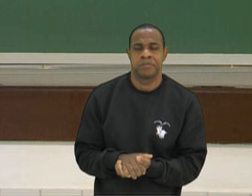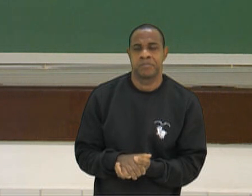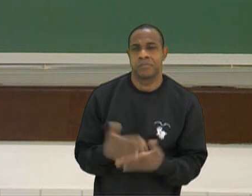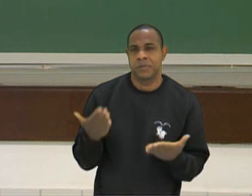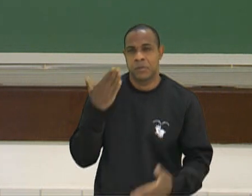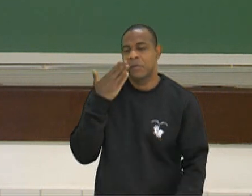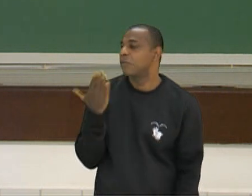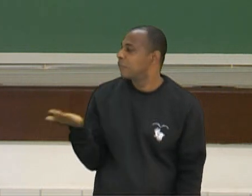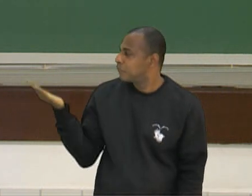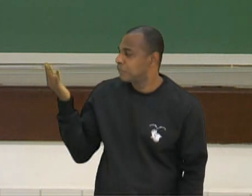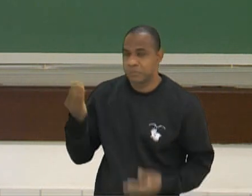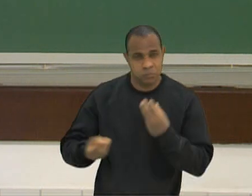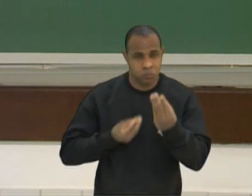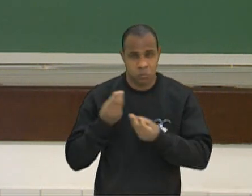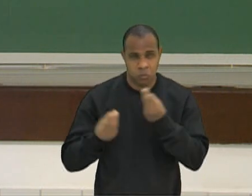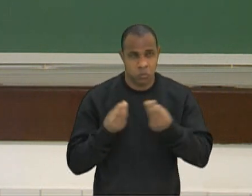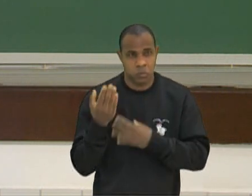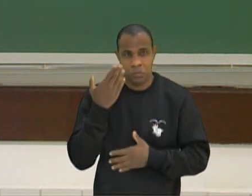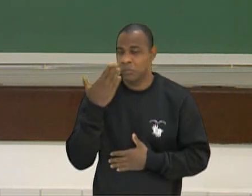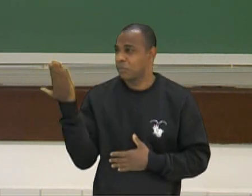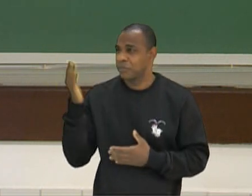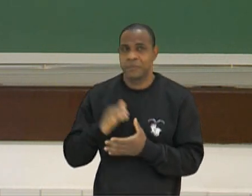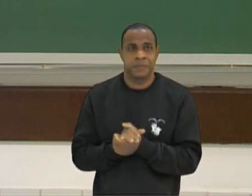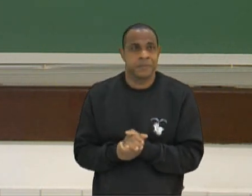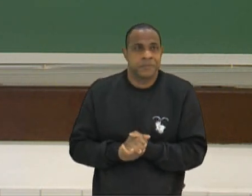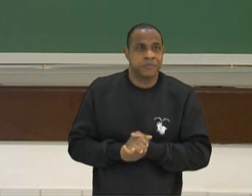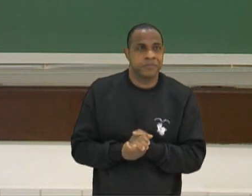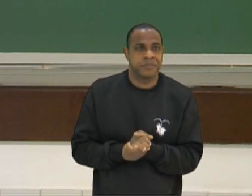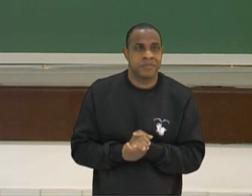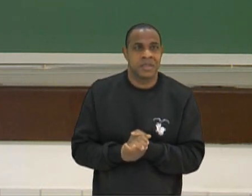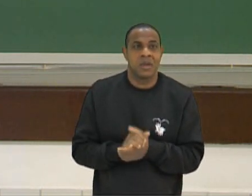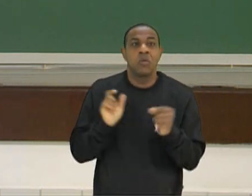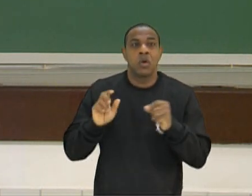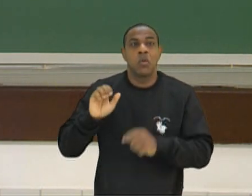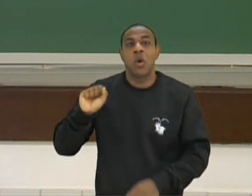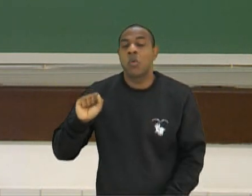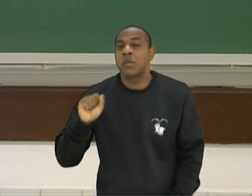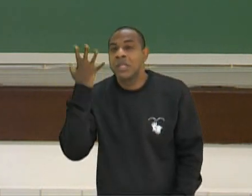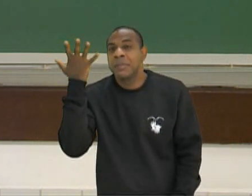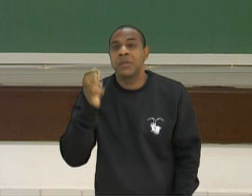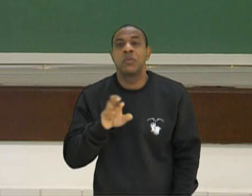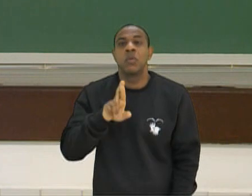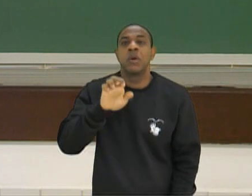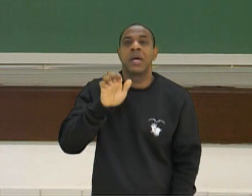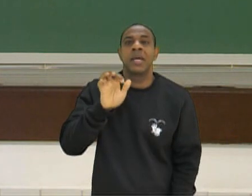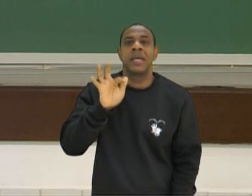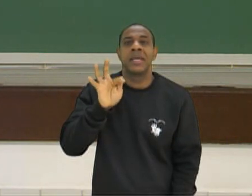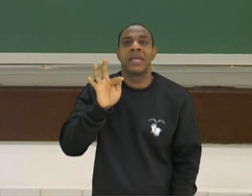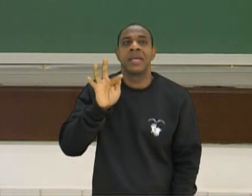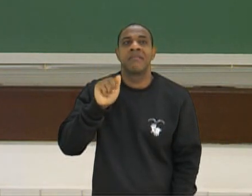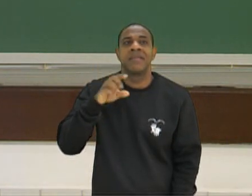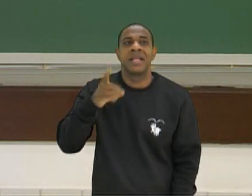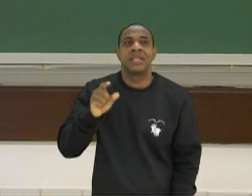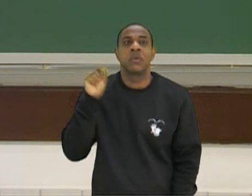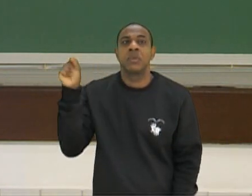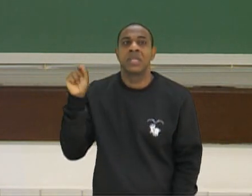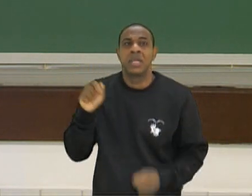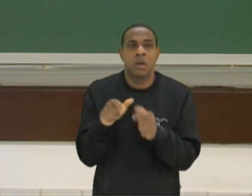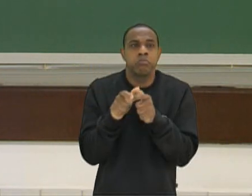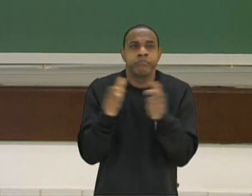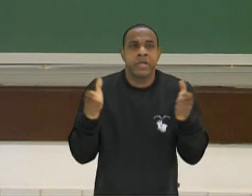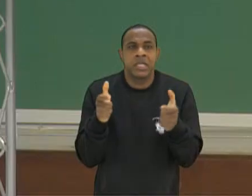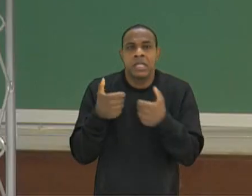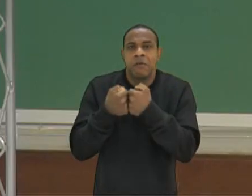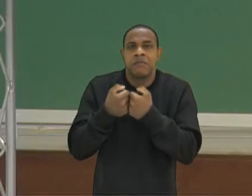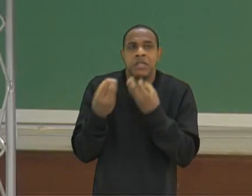Vamos lá então, queridos estudantes, lembrando que a caracterização que você vai manter constante ao longo desse processo, que refere-se então